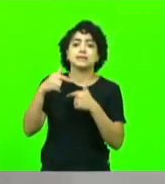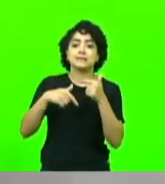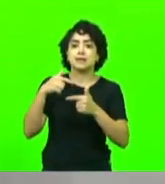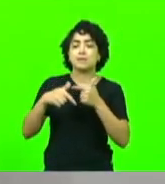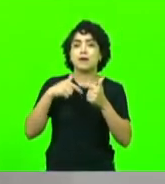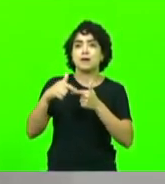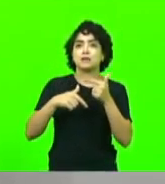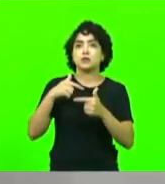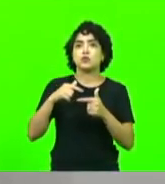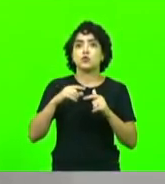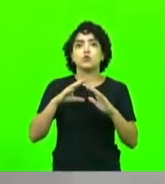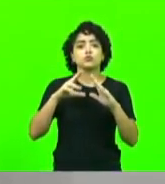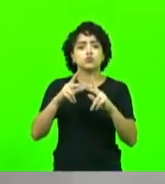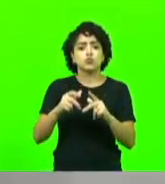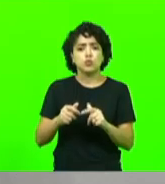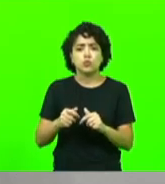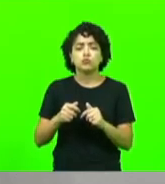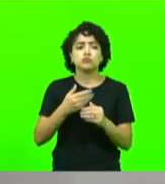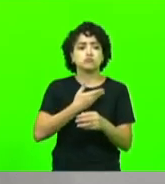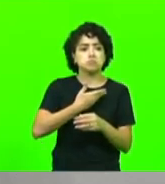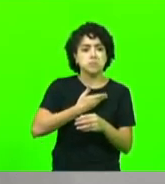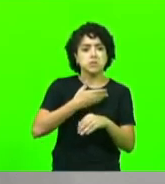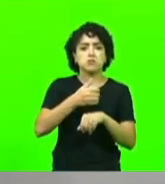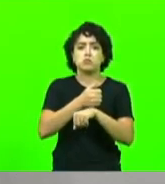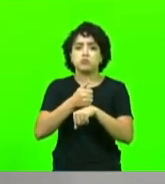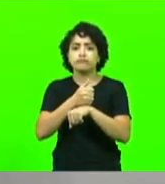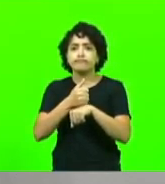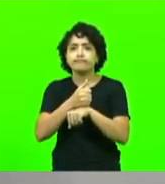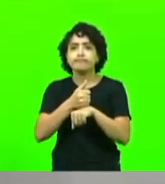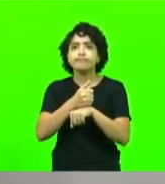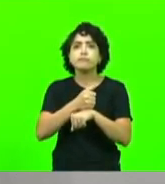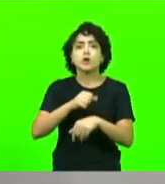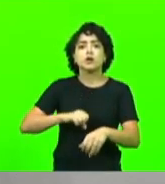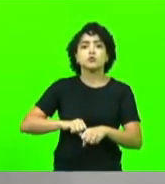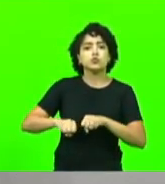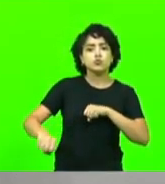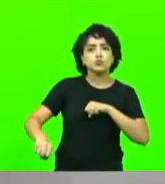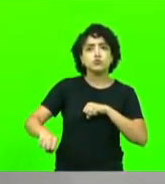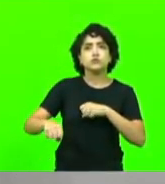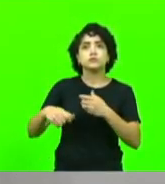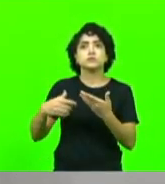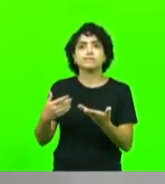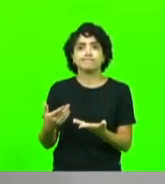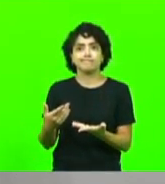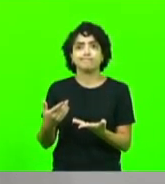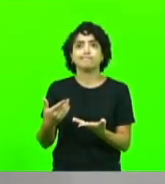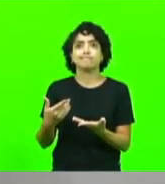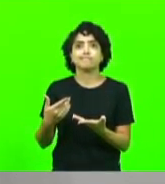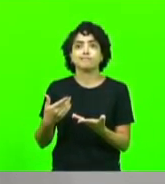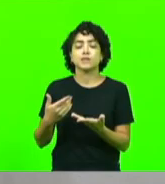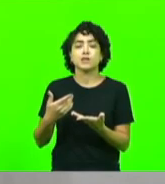Todos os meus amigos que são mestres, ou Muay Thai, ou Jiu-Jitsu, têm programas de inserção social.